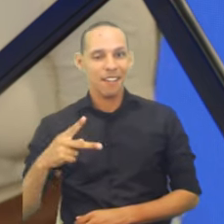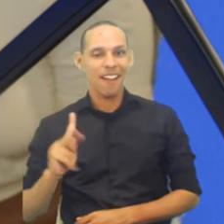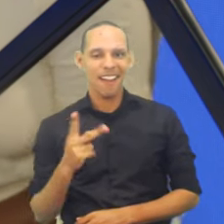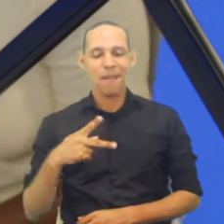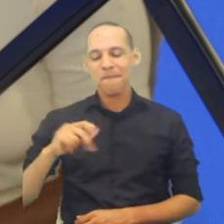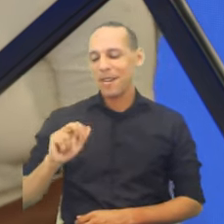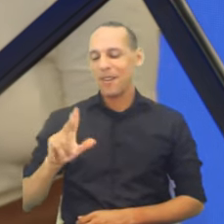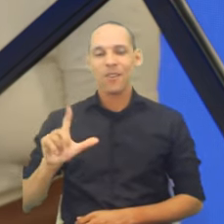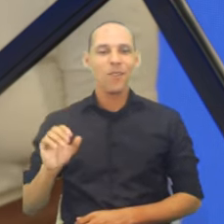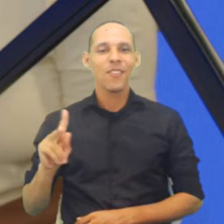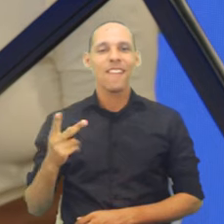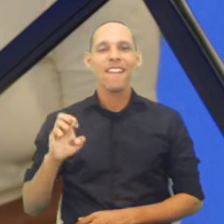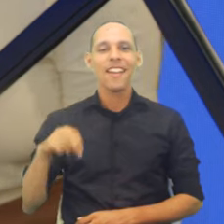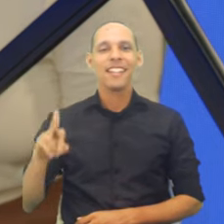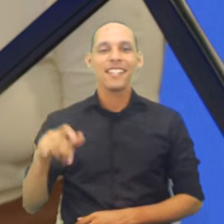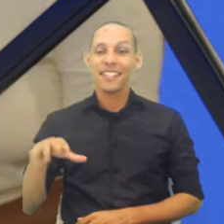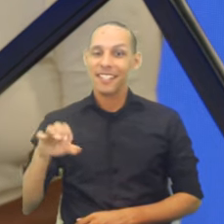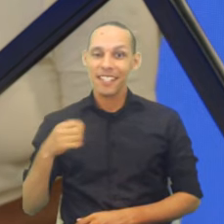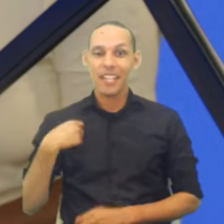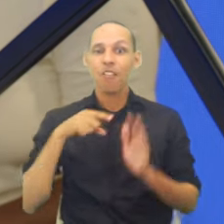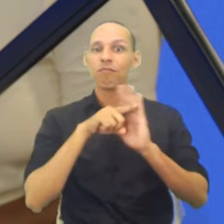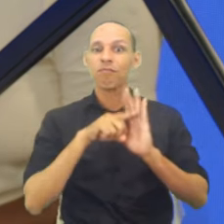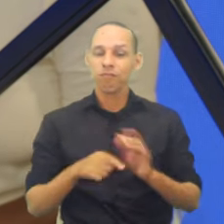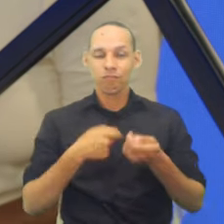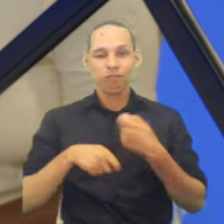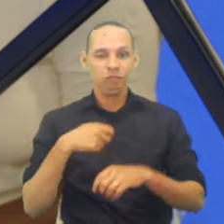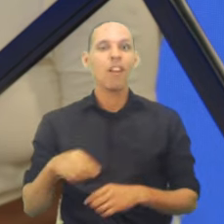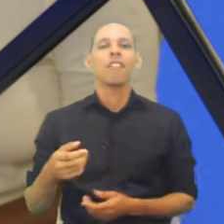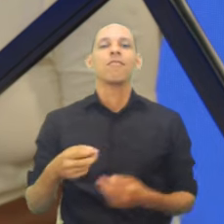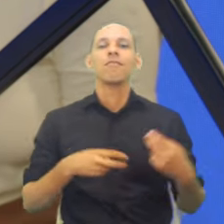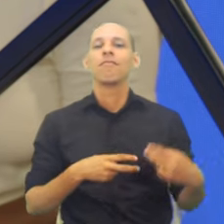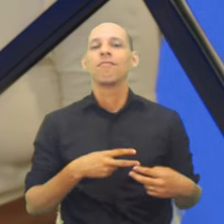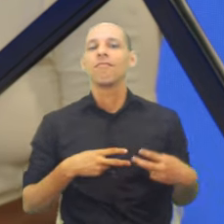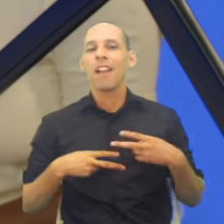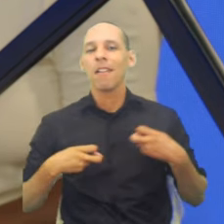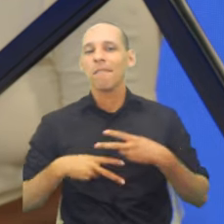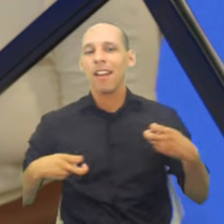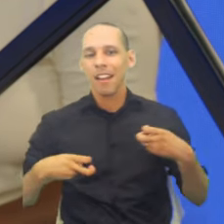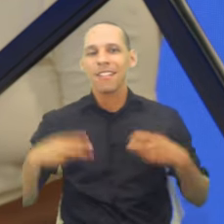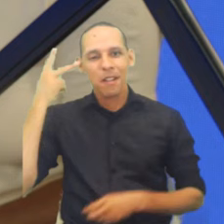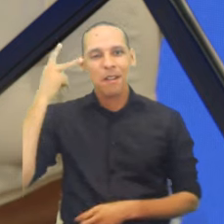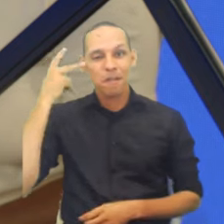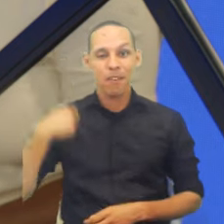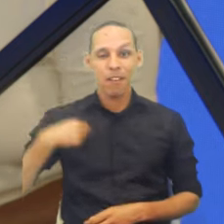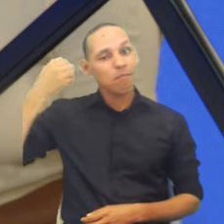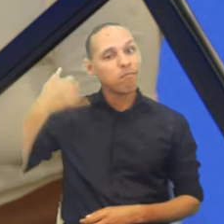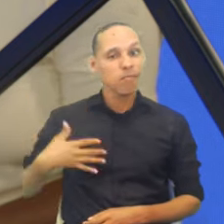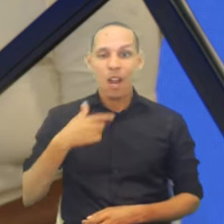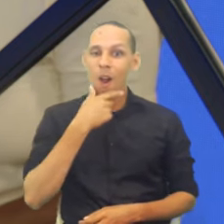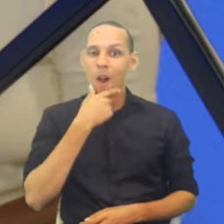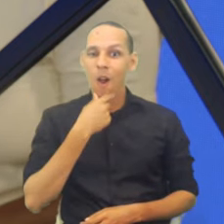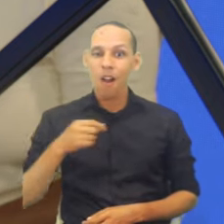negócios do cebra São Paulo eu vou fazer minha autodescrição para quem tiver nos ouvindo eu sou um homem eh de